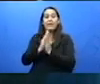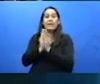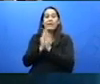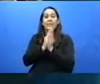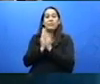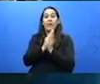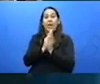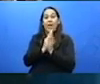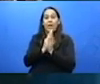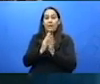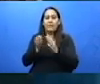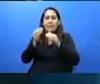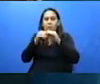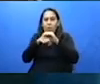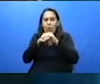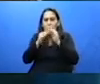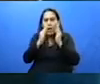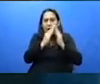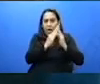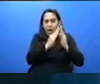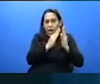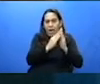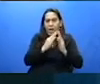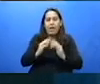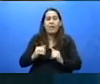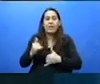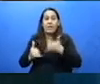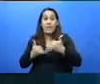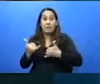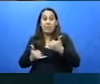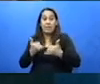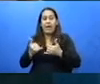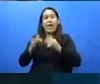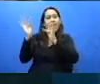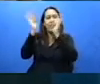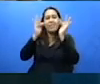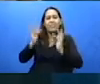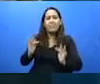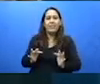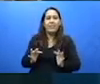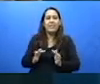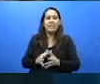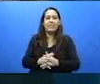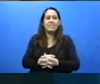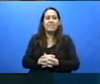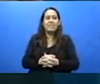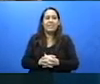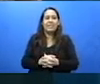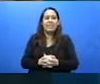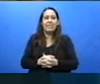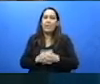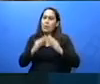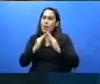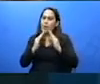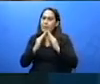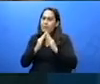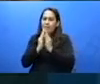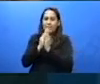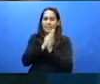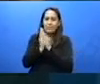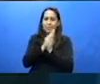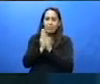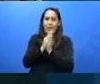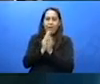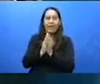nossas Suzys morarem e serem felizes. Então aqui era uma casinha de